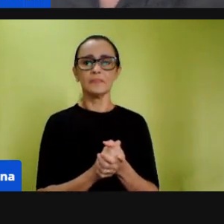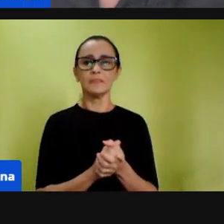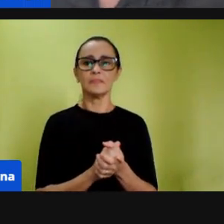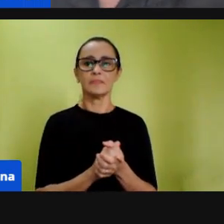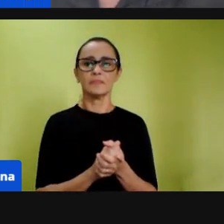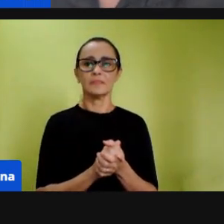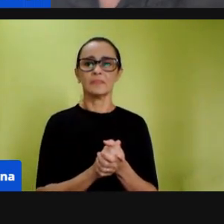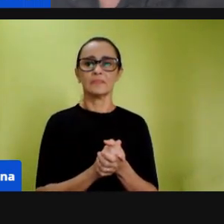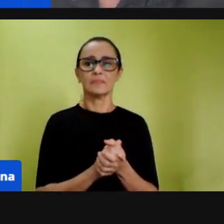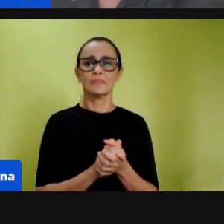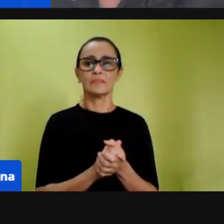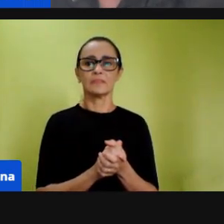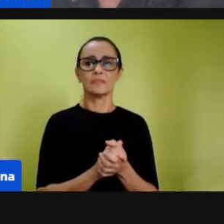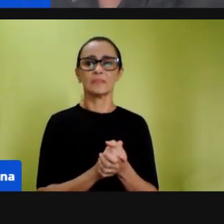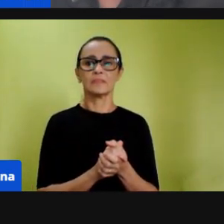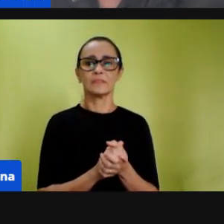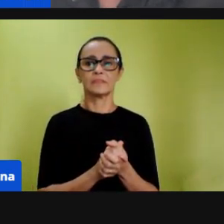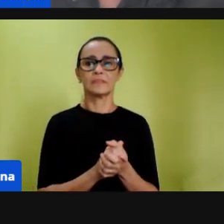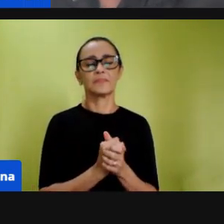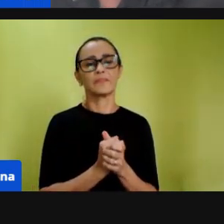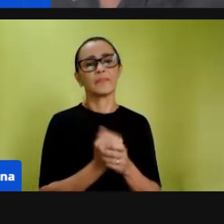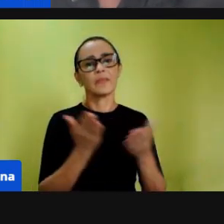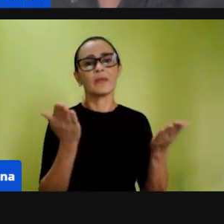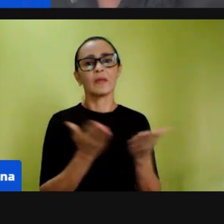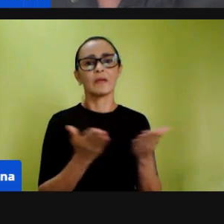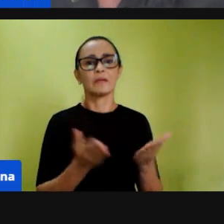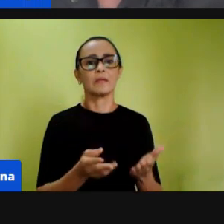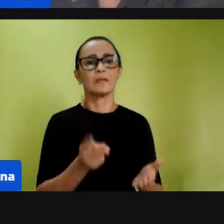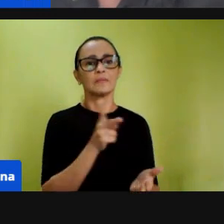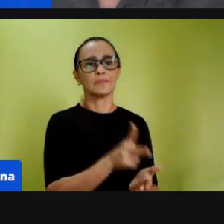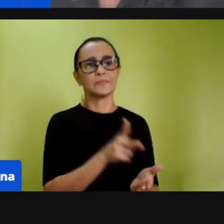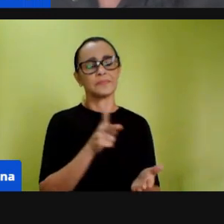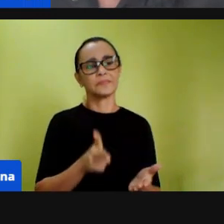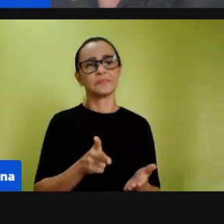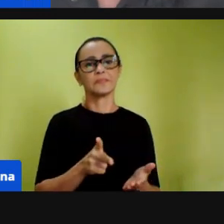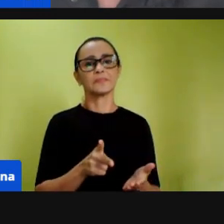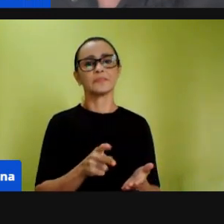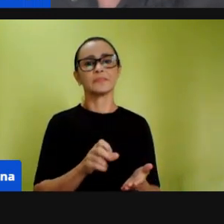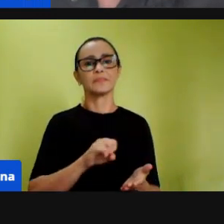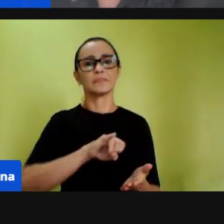Obrigado. Eu passo a palavra agora para o professor Jorge.